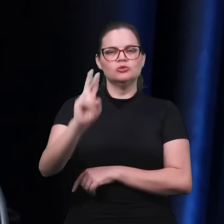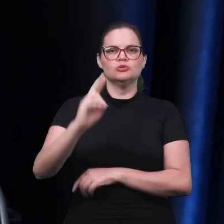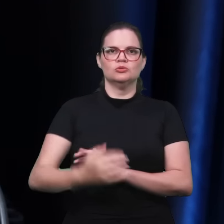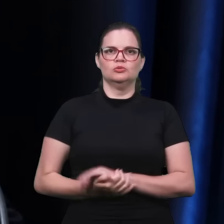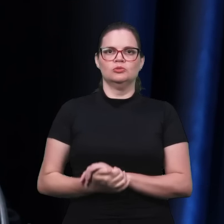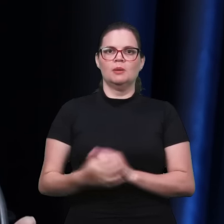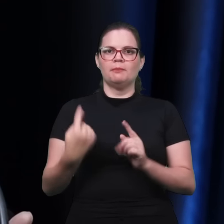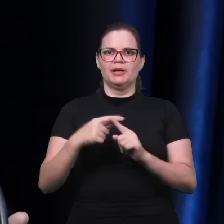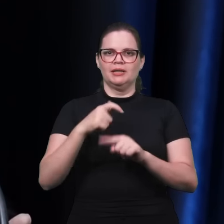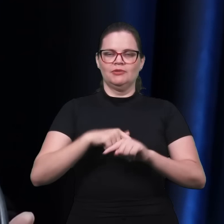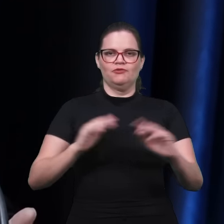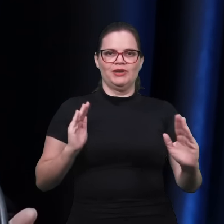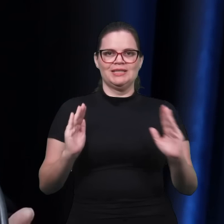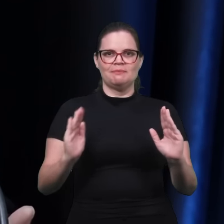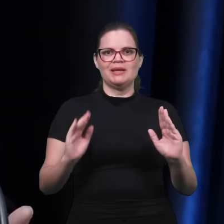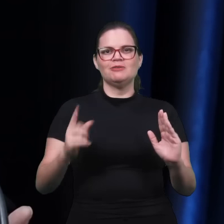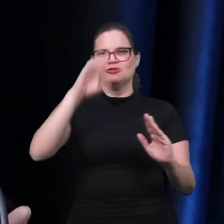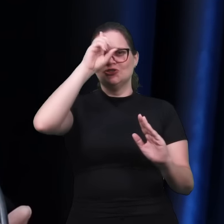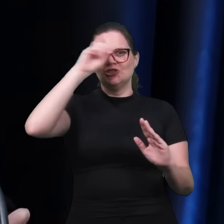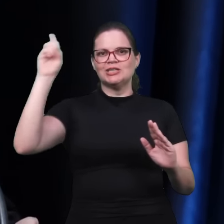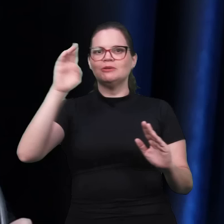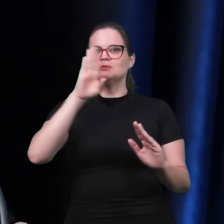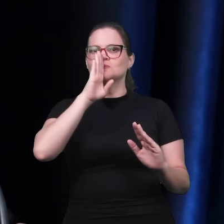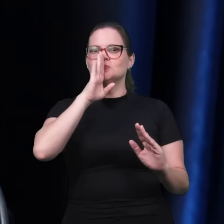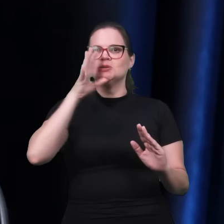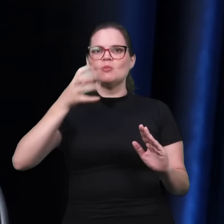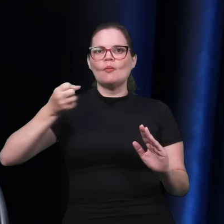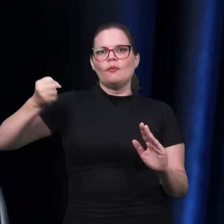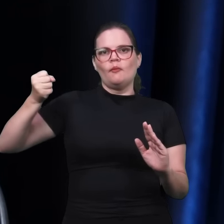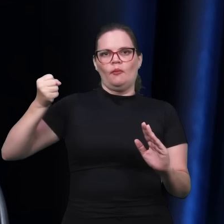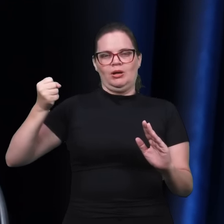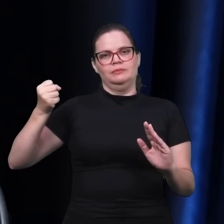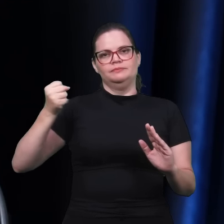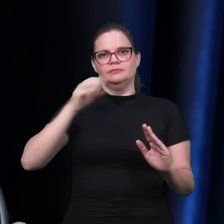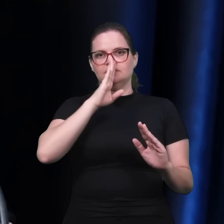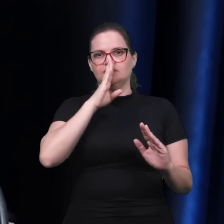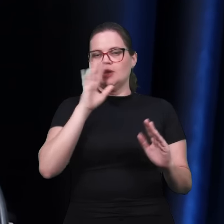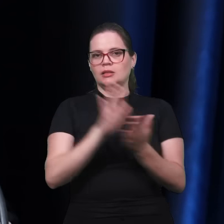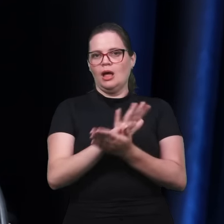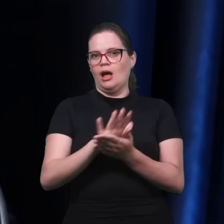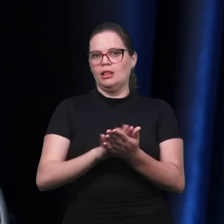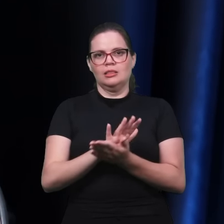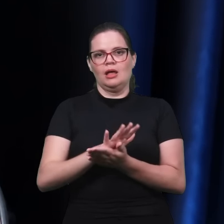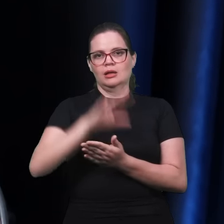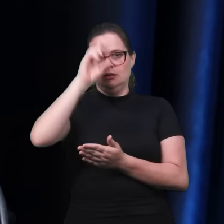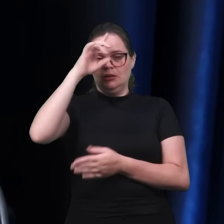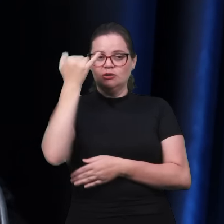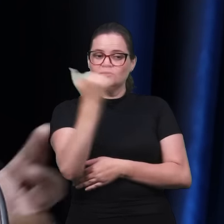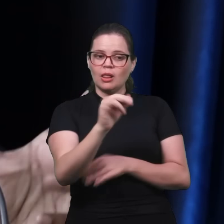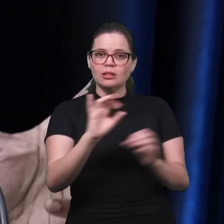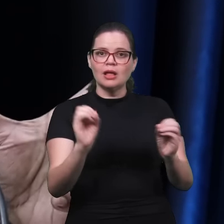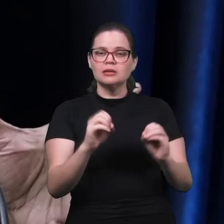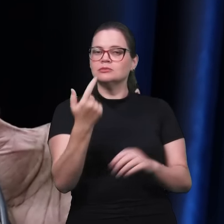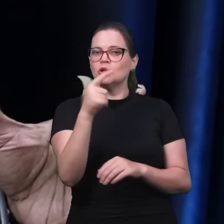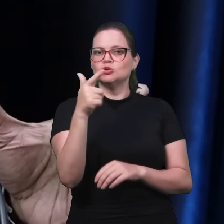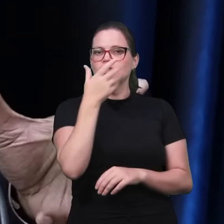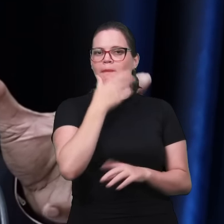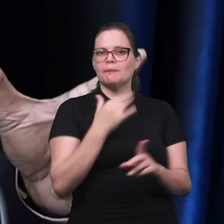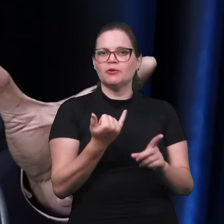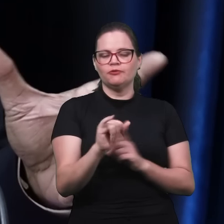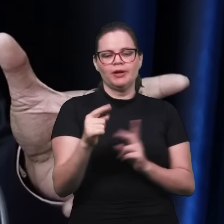período interbíblico, por que interbíblico? Porque não se levantou nesse período nenhum profeta, nenhuma mensagem, nenhuma